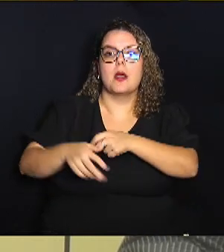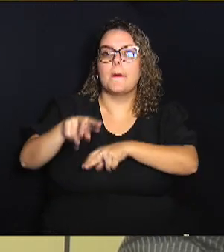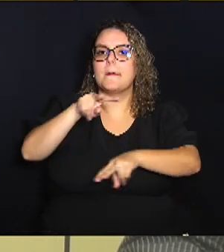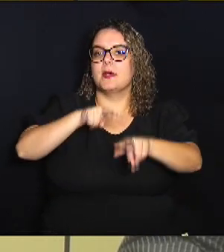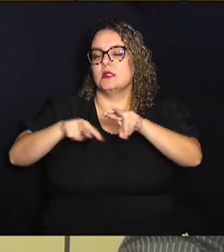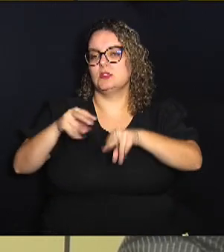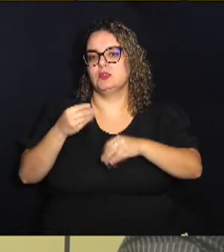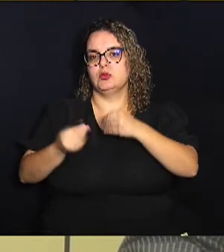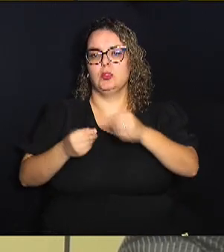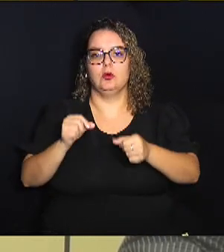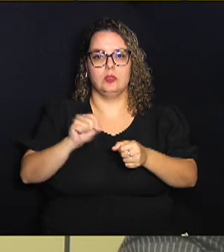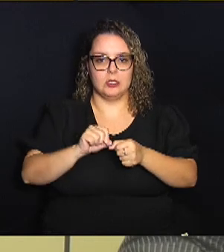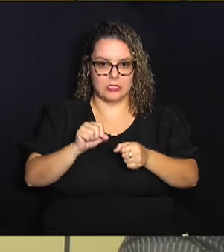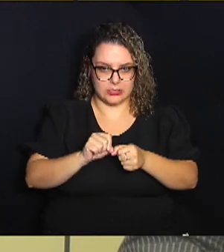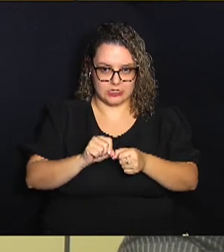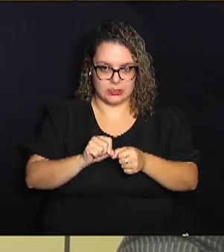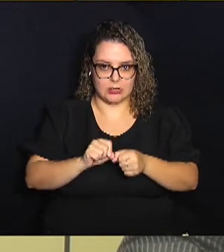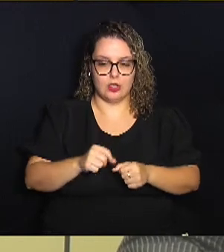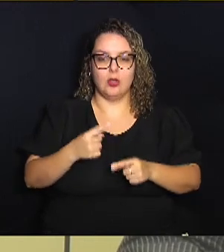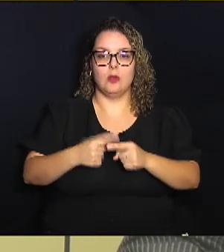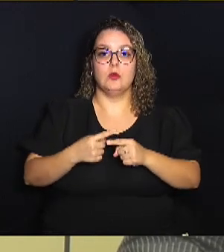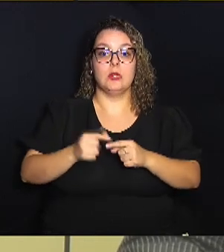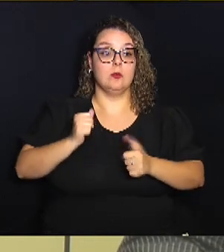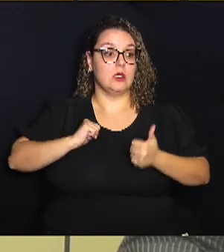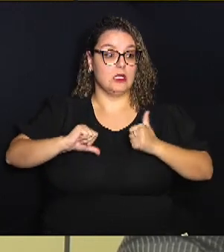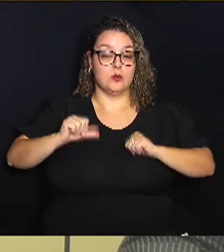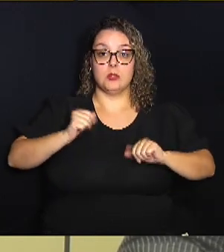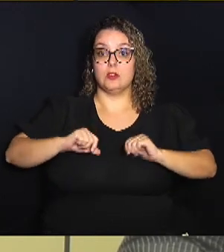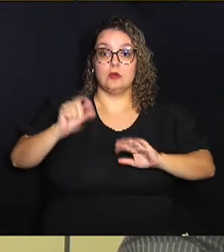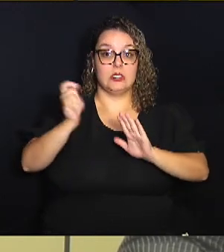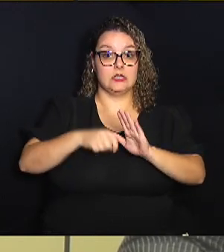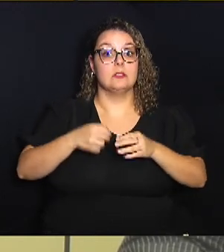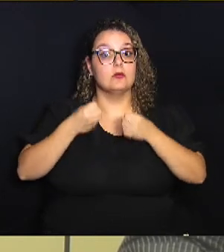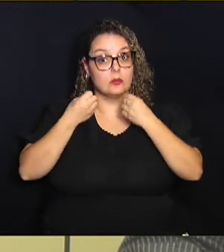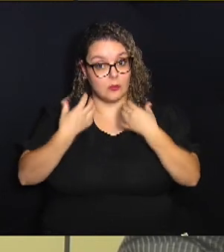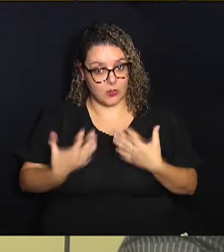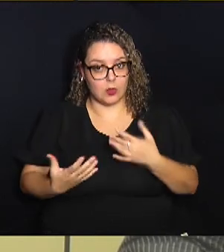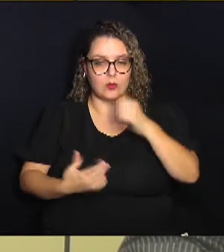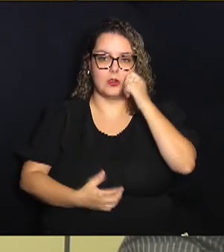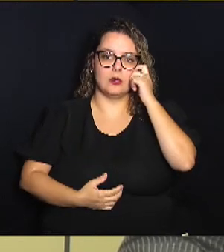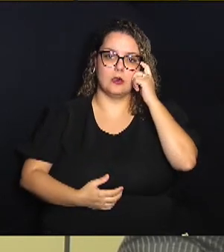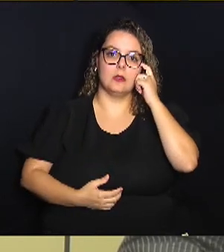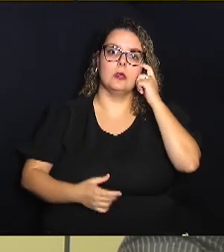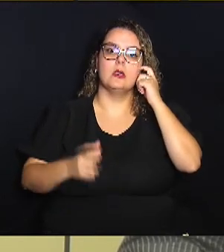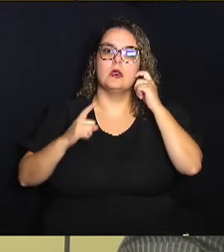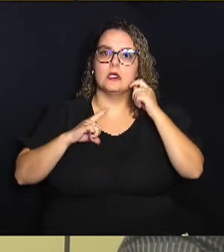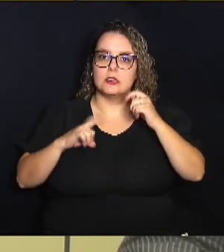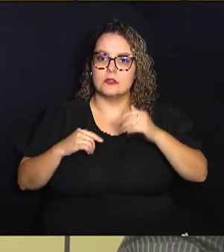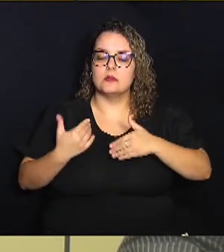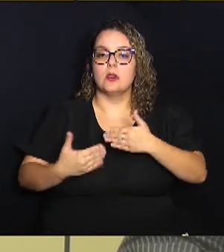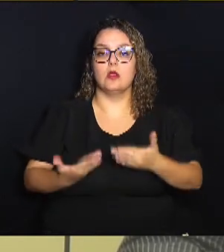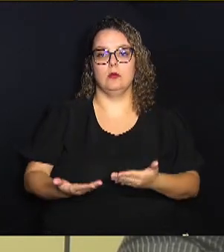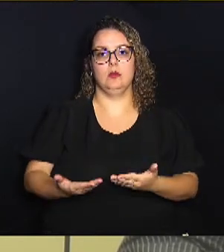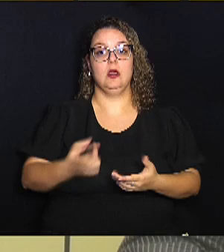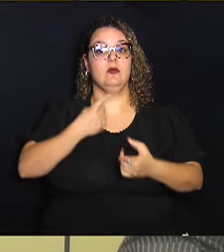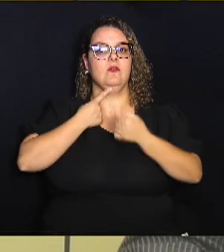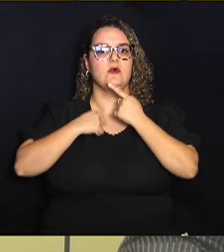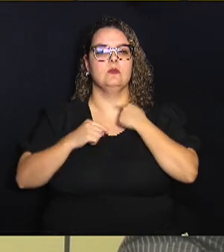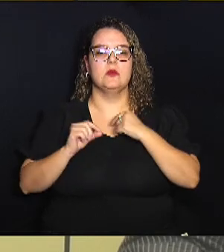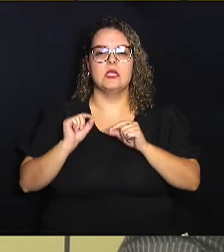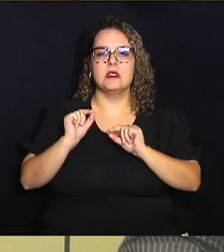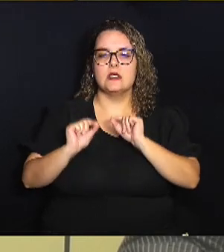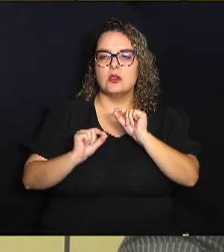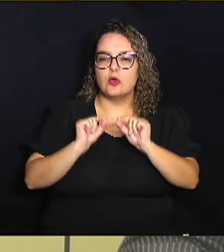como fazer. Porque eles têm uma ansiedade de execução muito boa, né? Eles têm a mão na massa, eles têm a vontade, mas falta um pouquinho